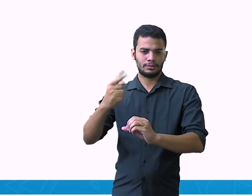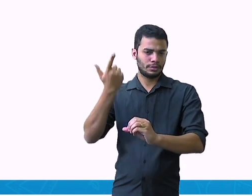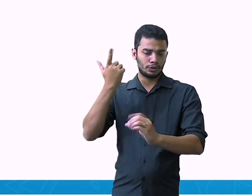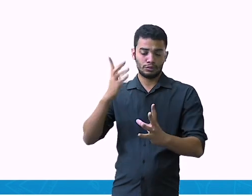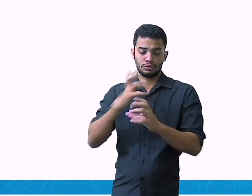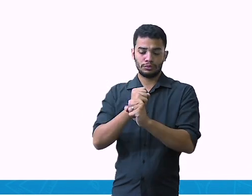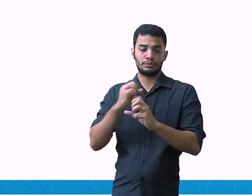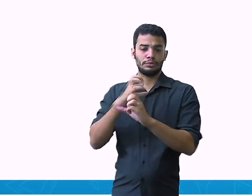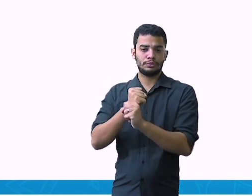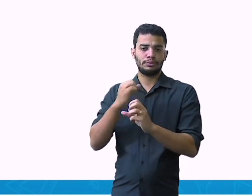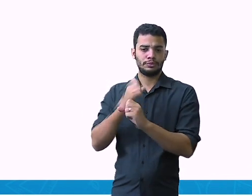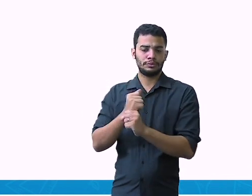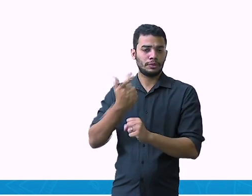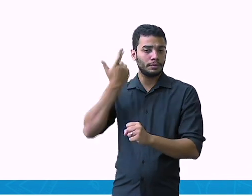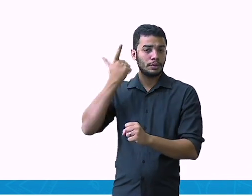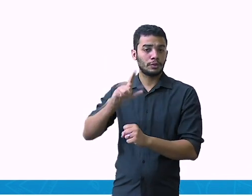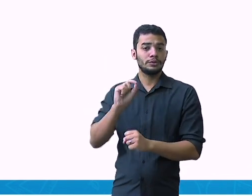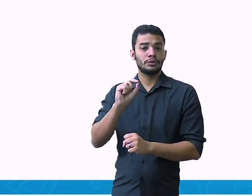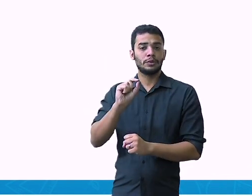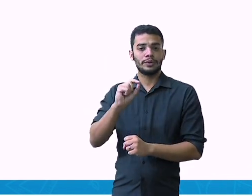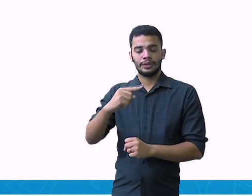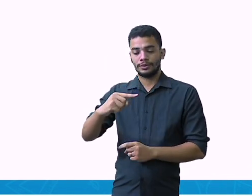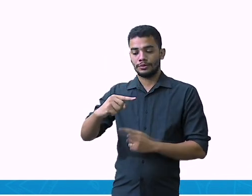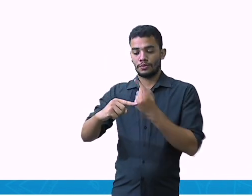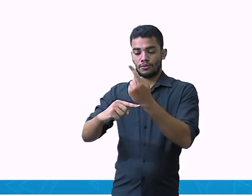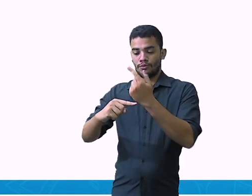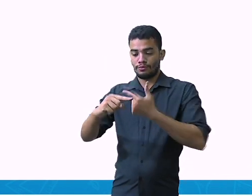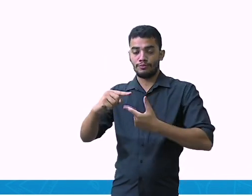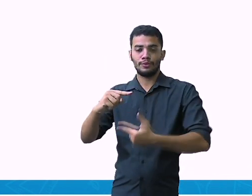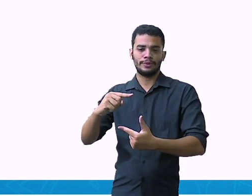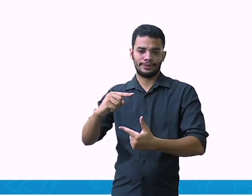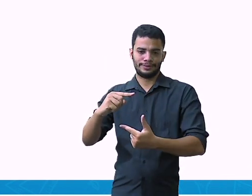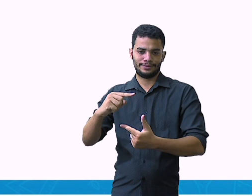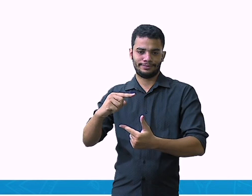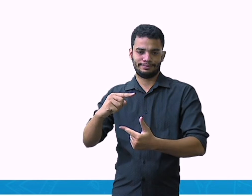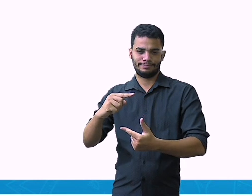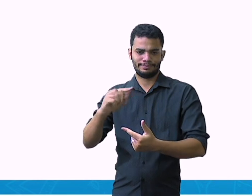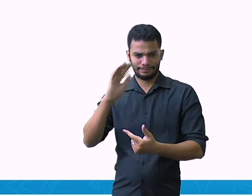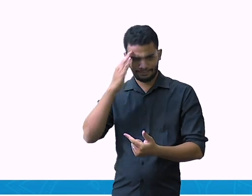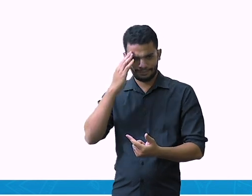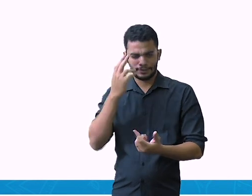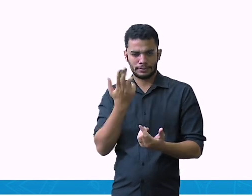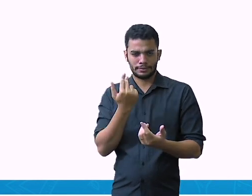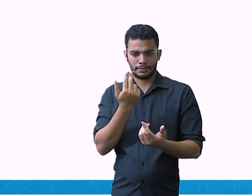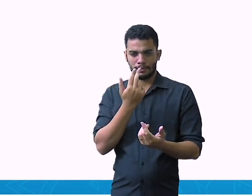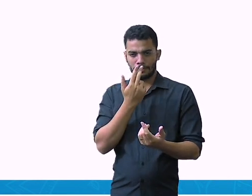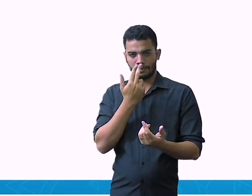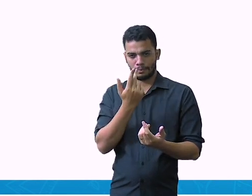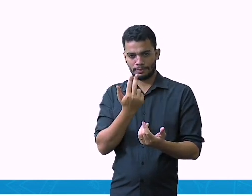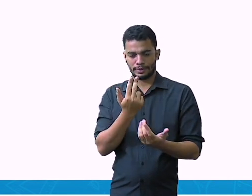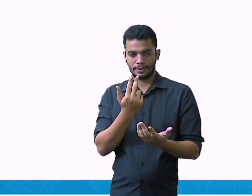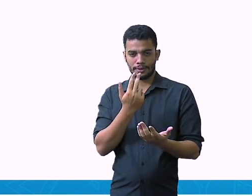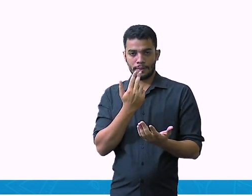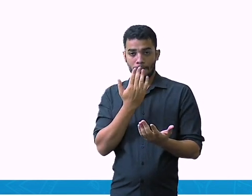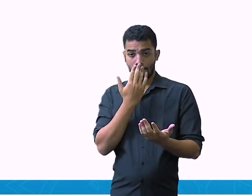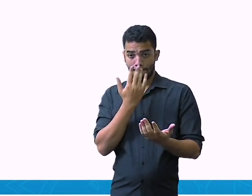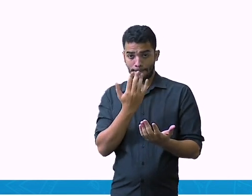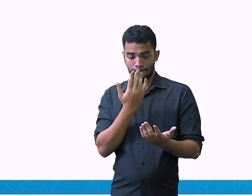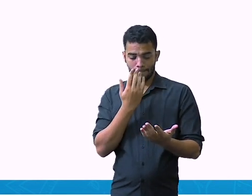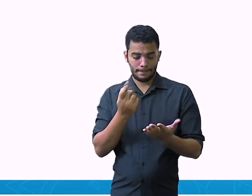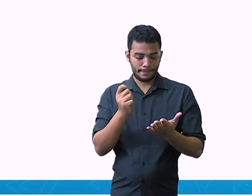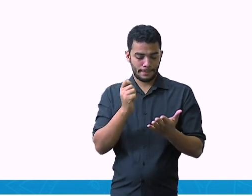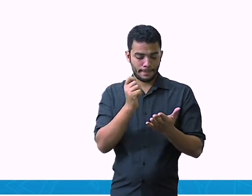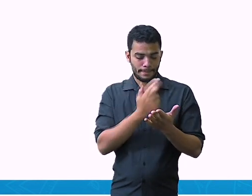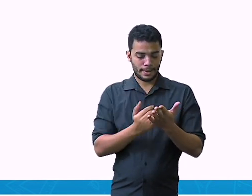1/2? Vou precisar de 1, 2, 3, 4, 5. Ou seja, a que conclusão